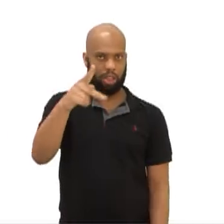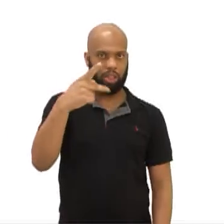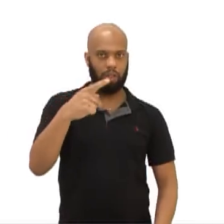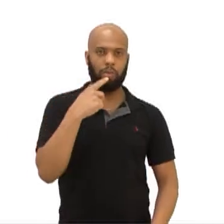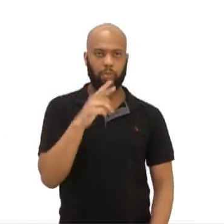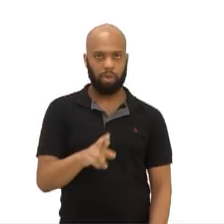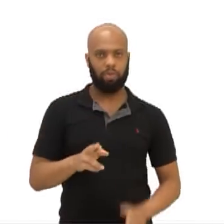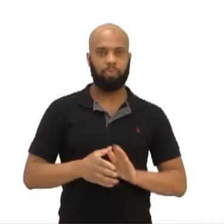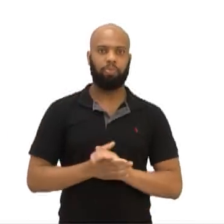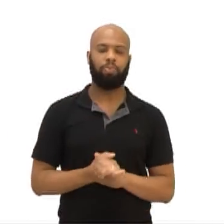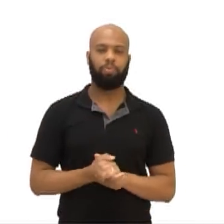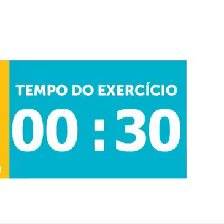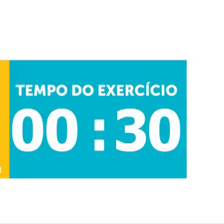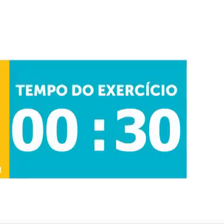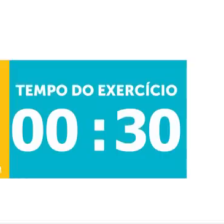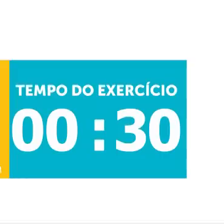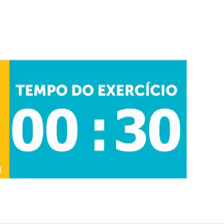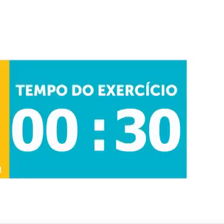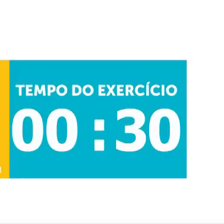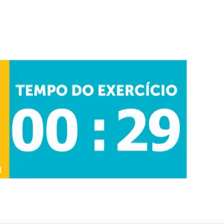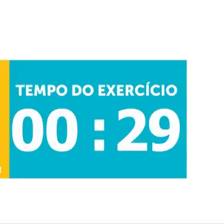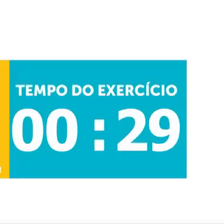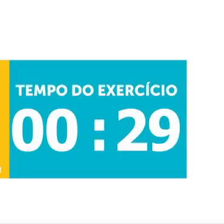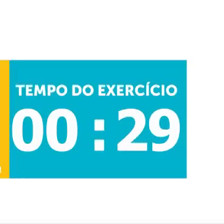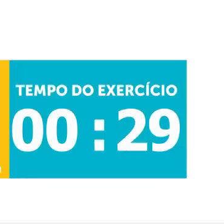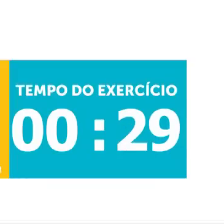fazerem e registrarem.